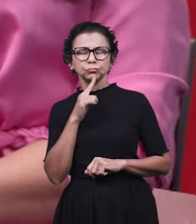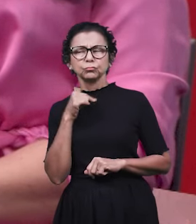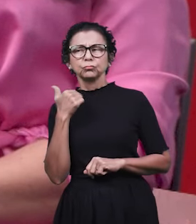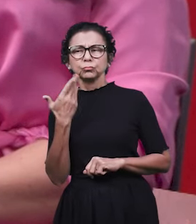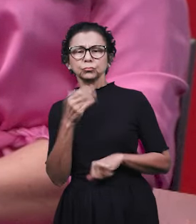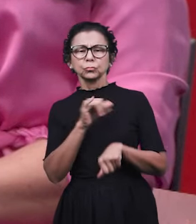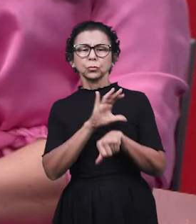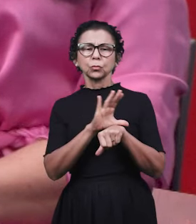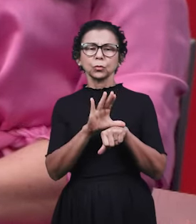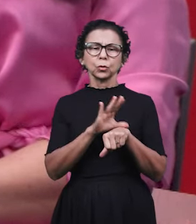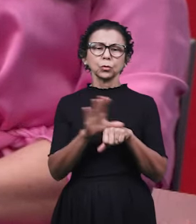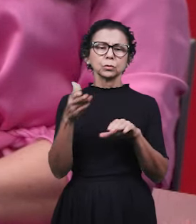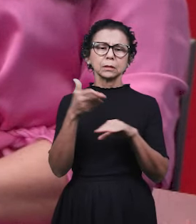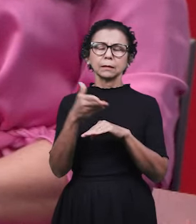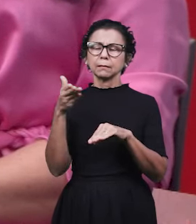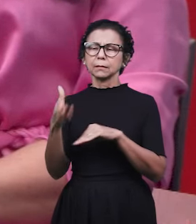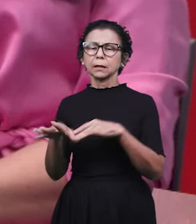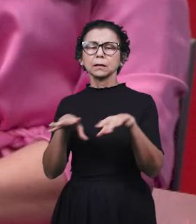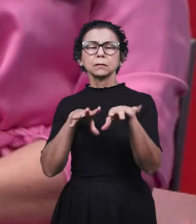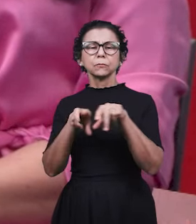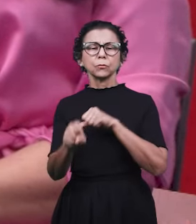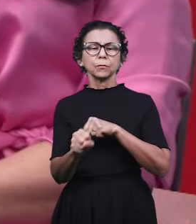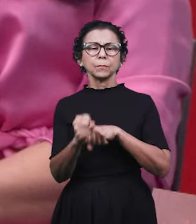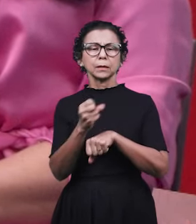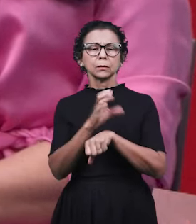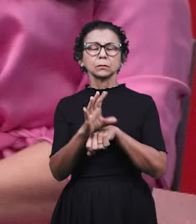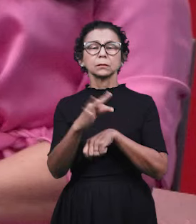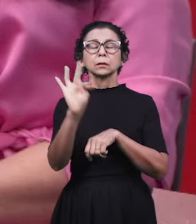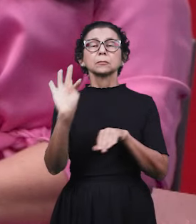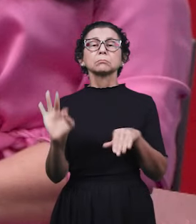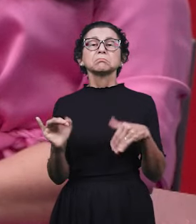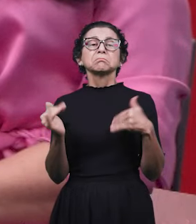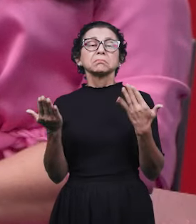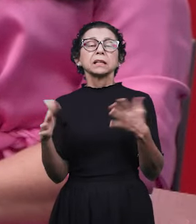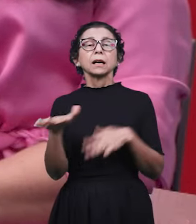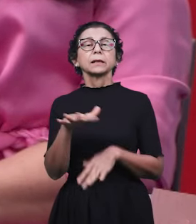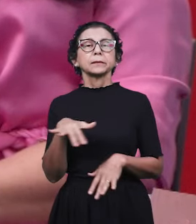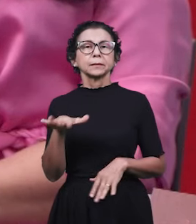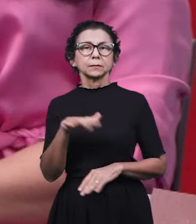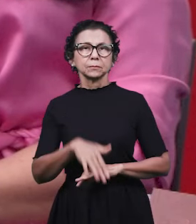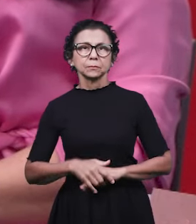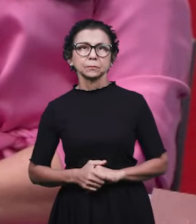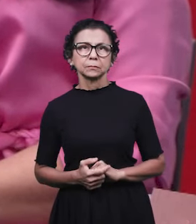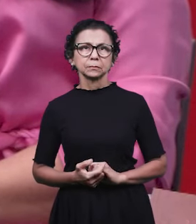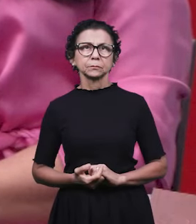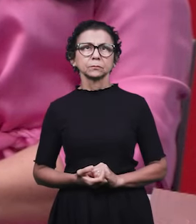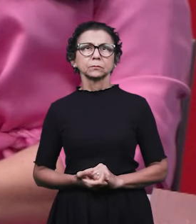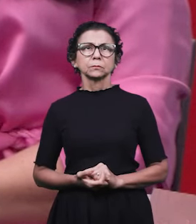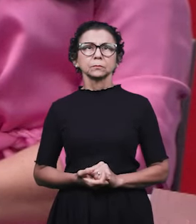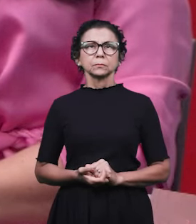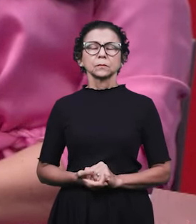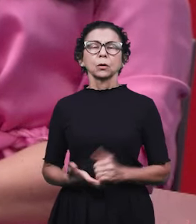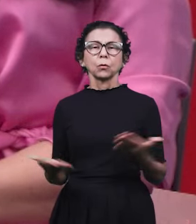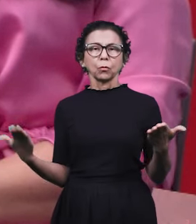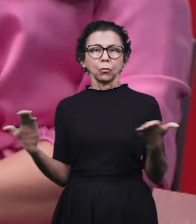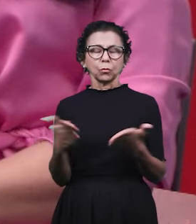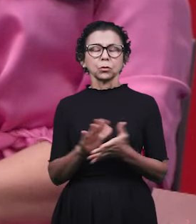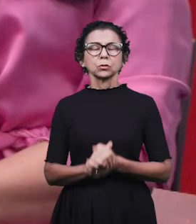formar, né? Meu filho vai se formar técnico em quê? Então, hoje nós estamos falando de um campus, né? O campus Vila